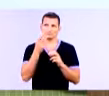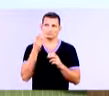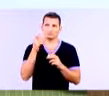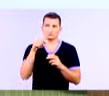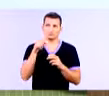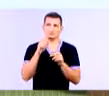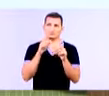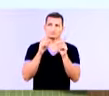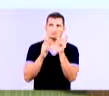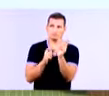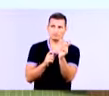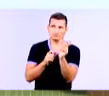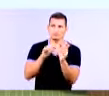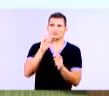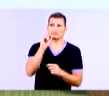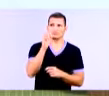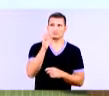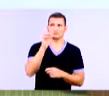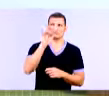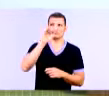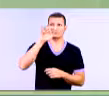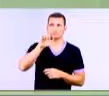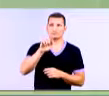uma palavra, uma string, né?